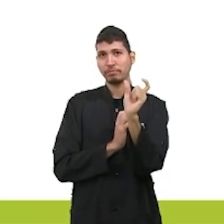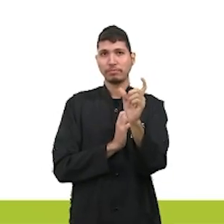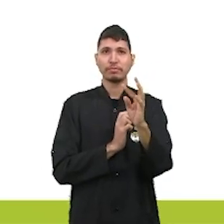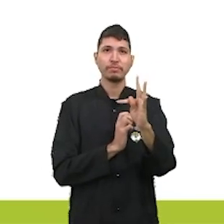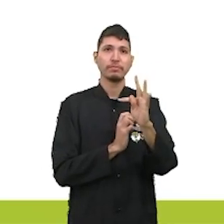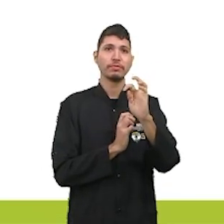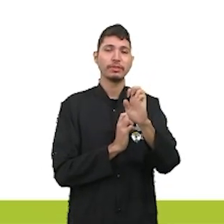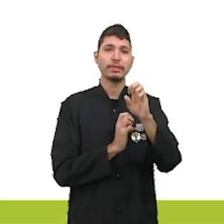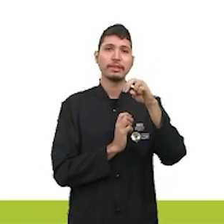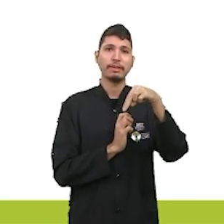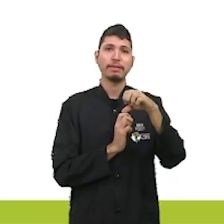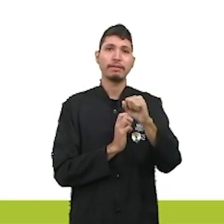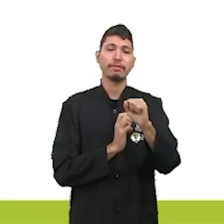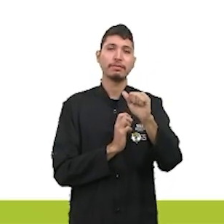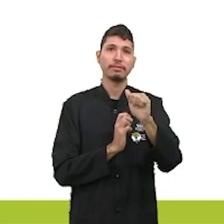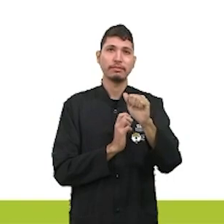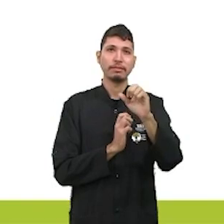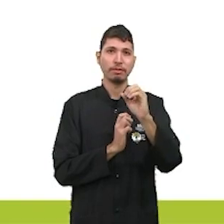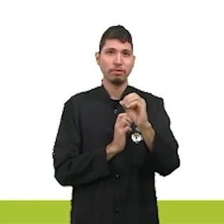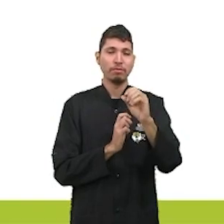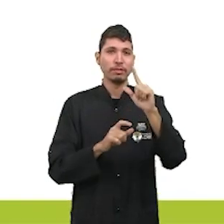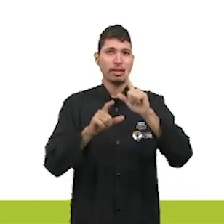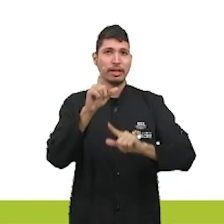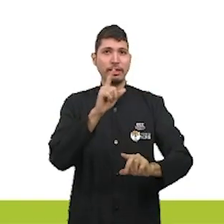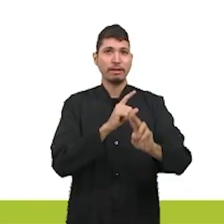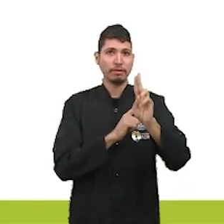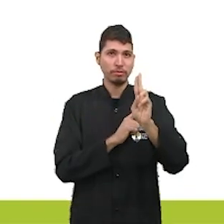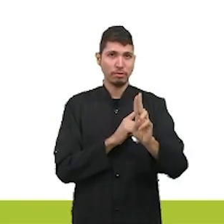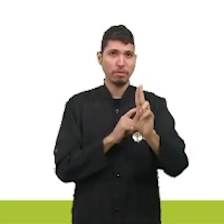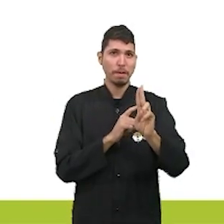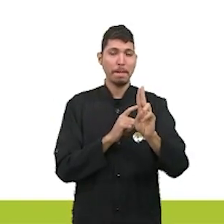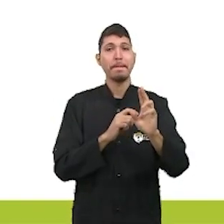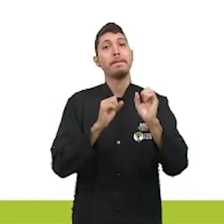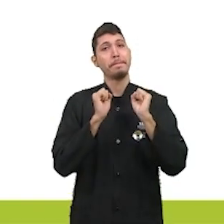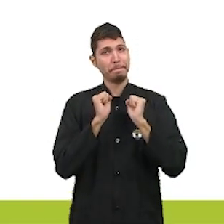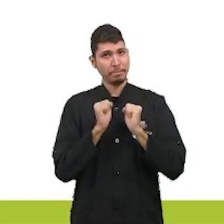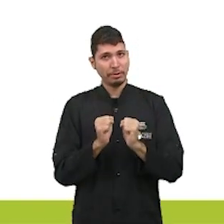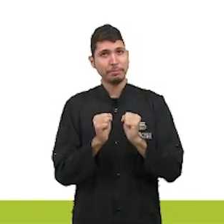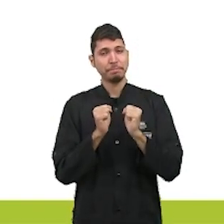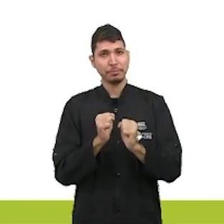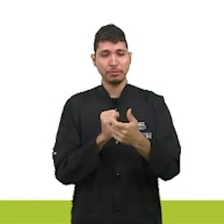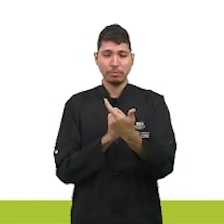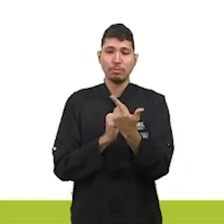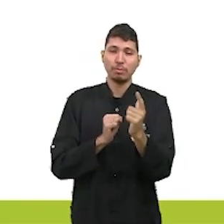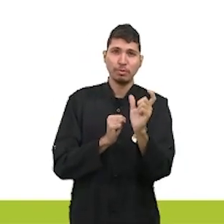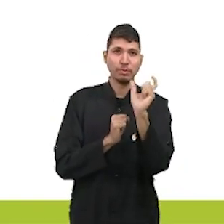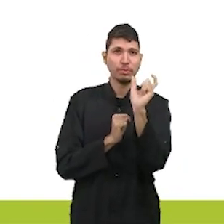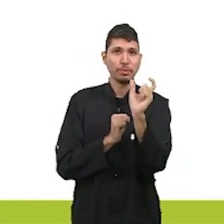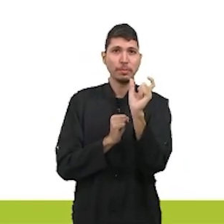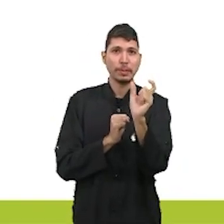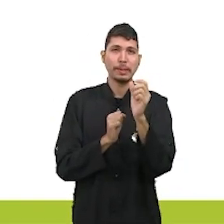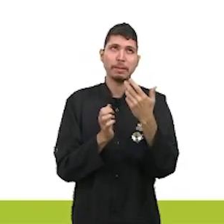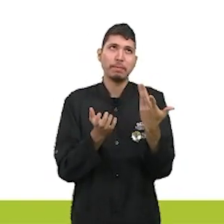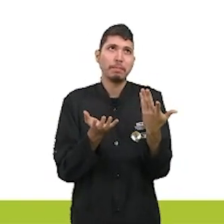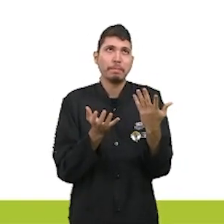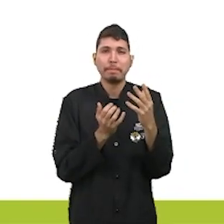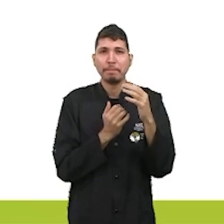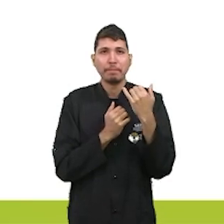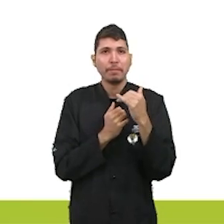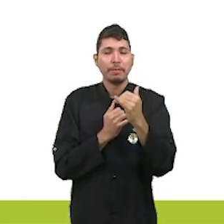U, tá bom? Ela pode vir também com outros nomes. Ela pode vir como potencial elétrico